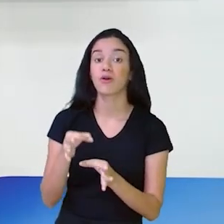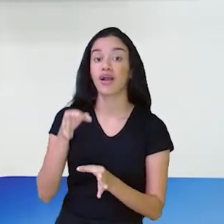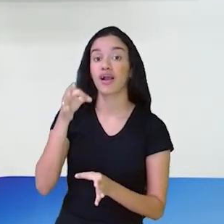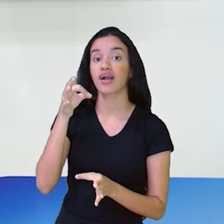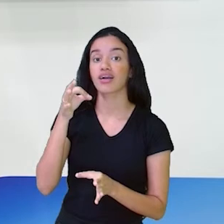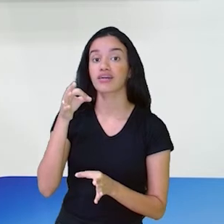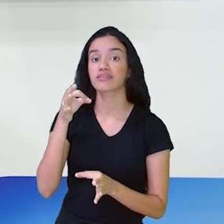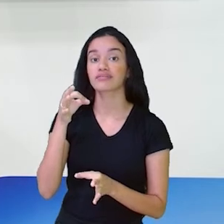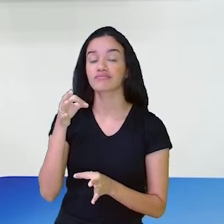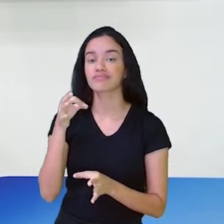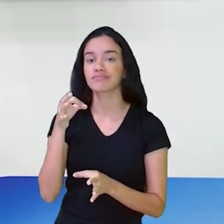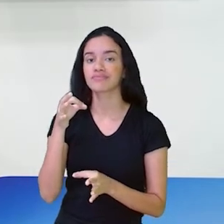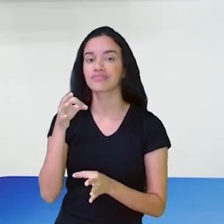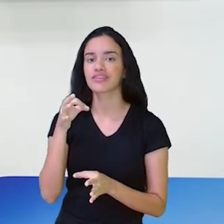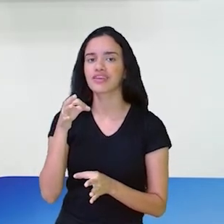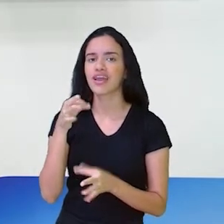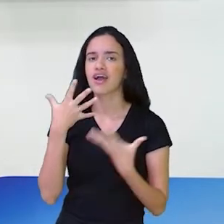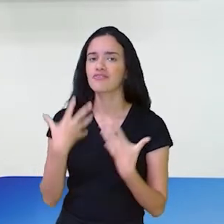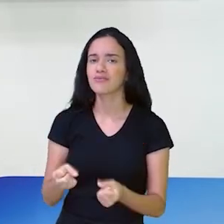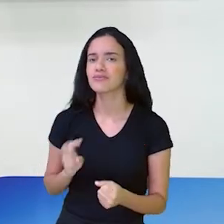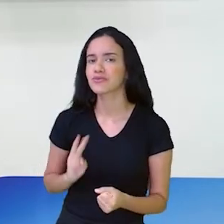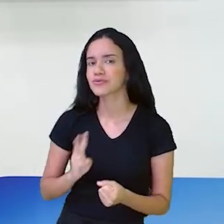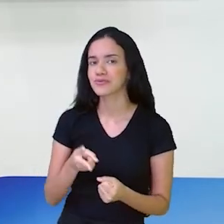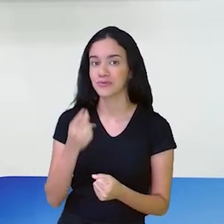Muito legal, não é? Então vamos continuar.